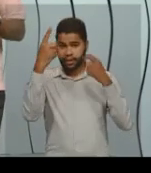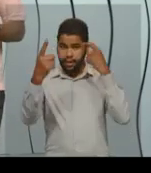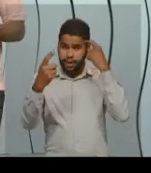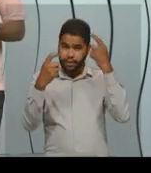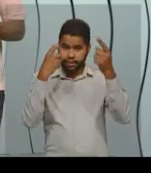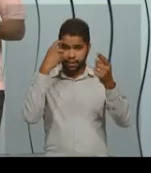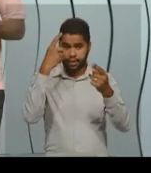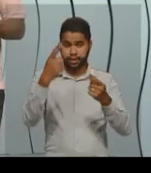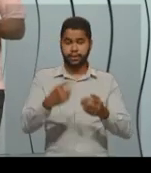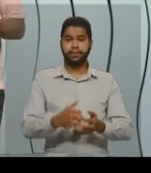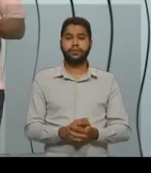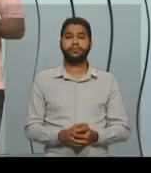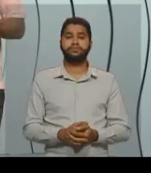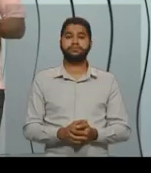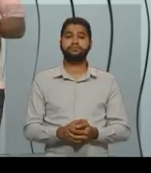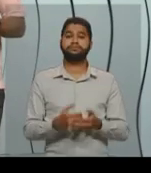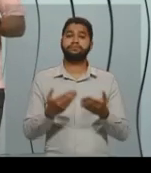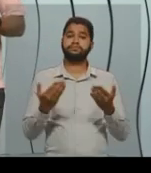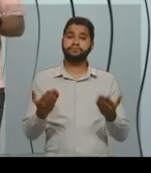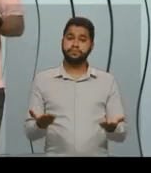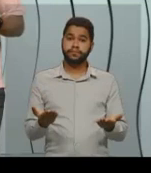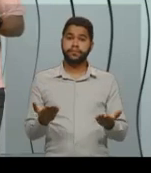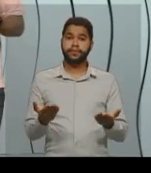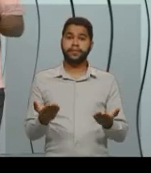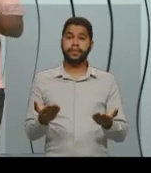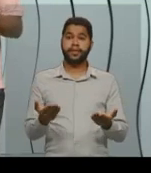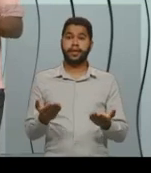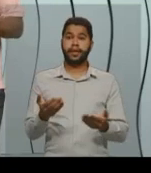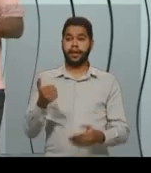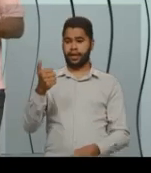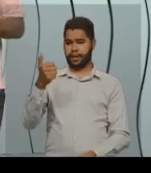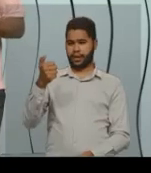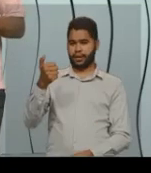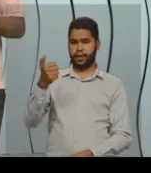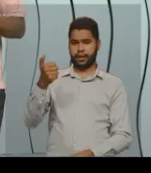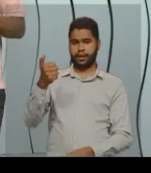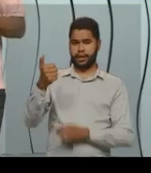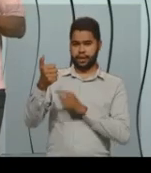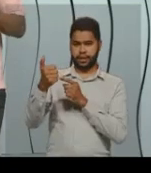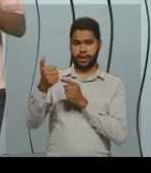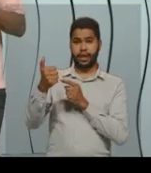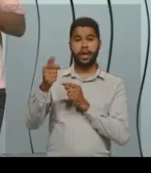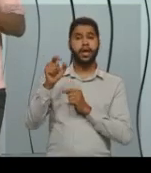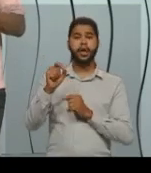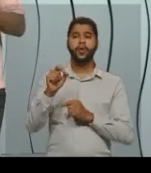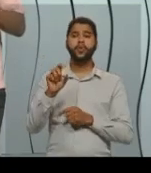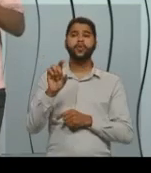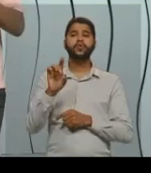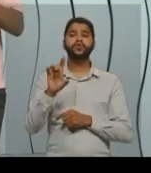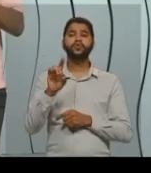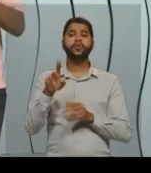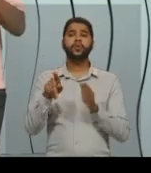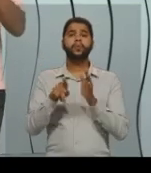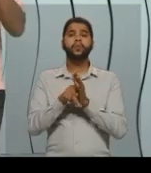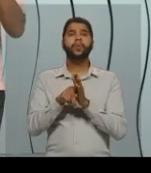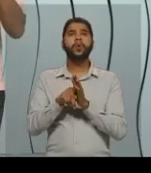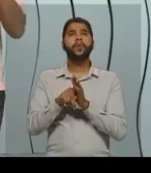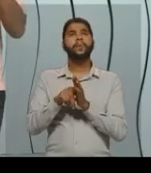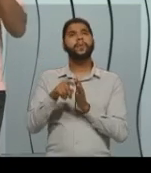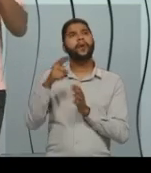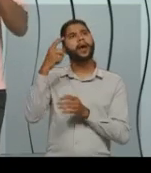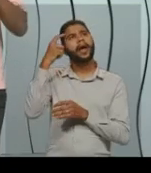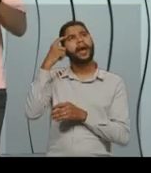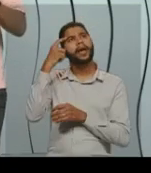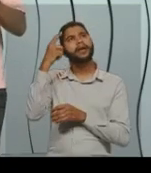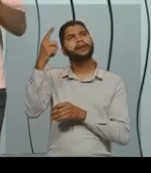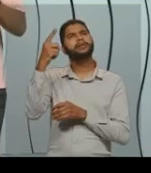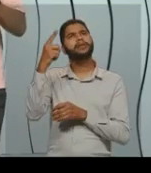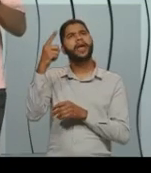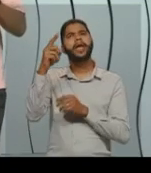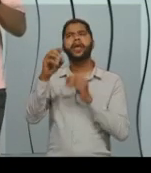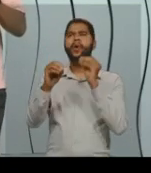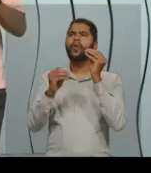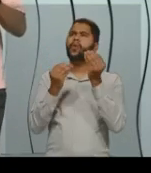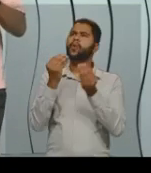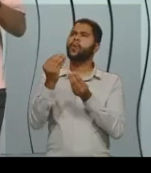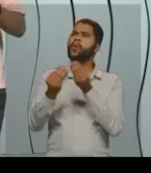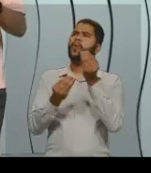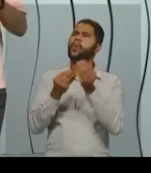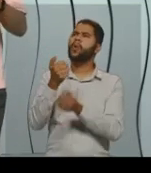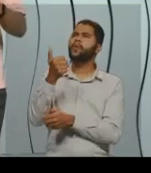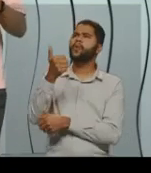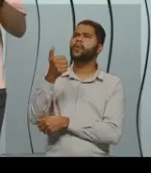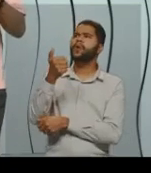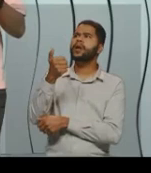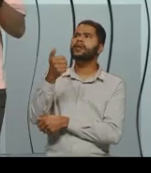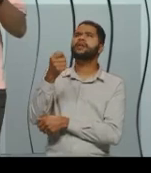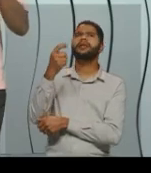das ideias. Então, esta caneta que está na minha mão, ela é apenas a cópia da ideia de caneta, da ideia de que